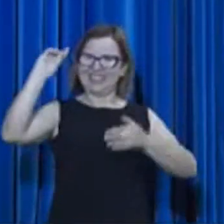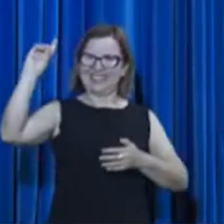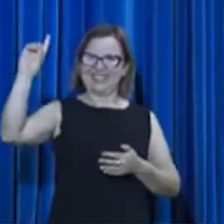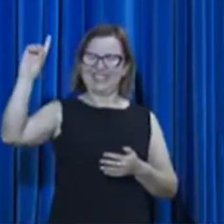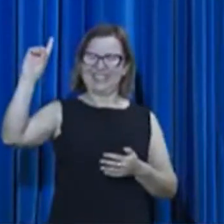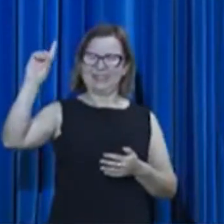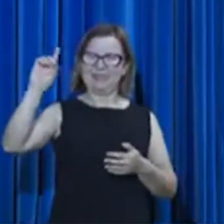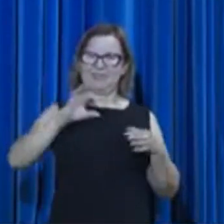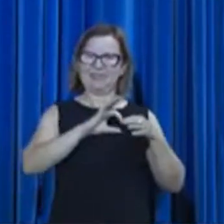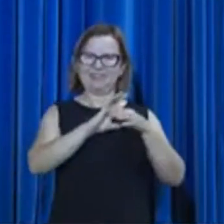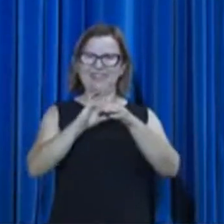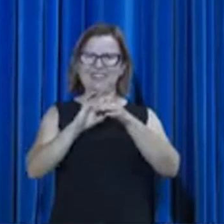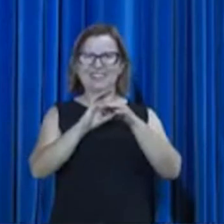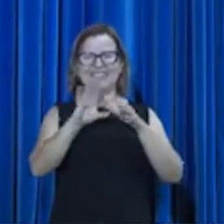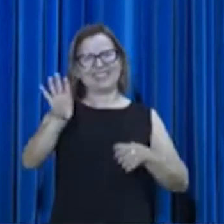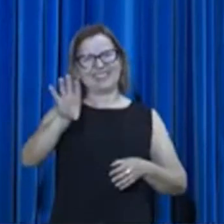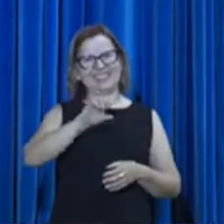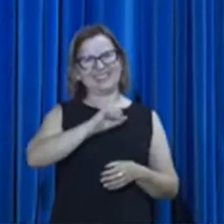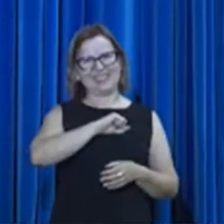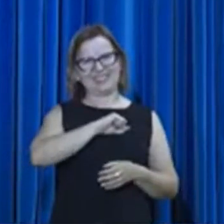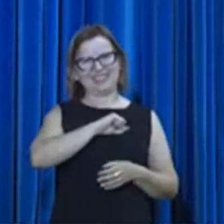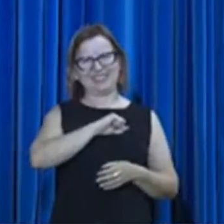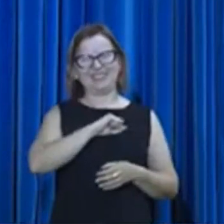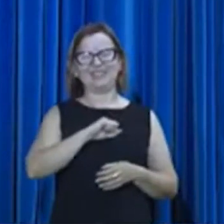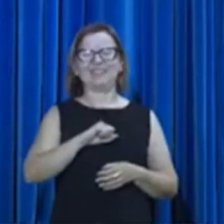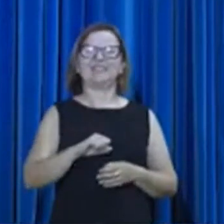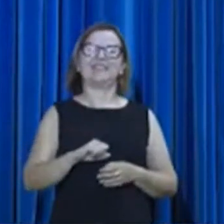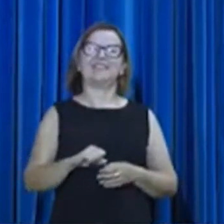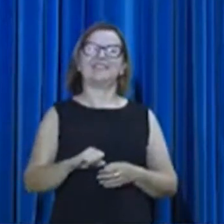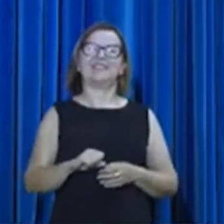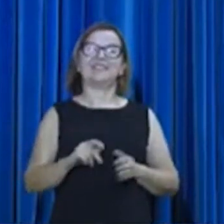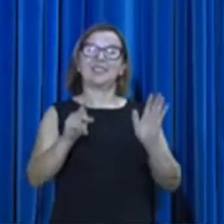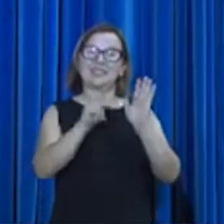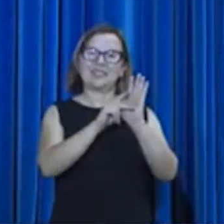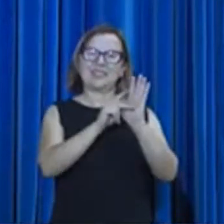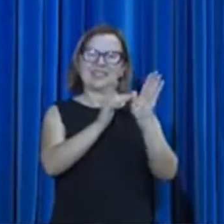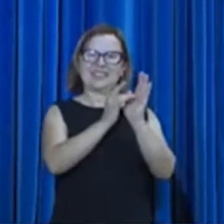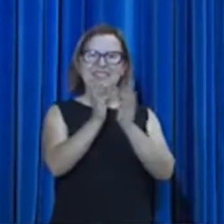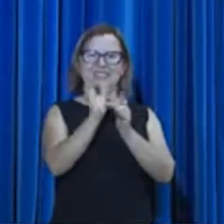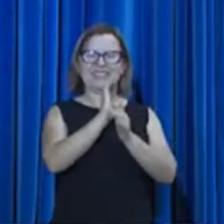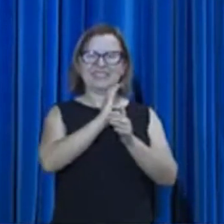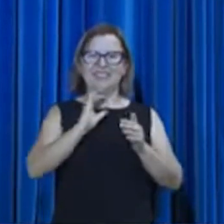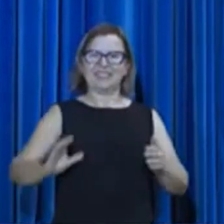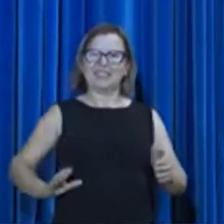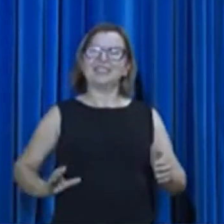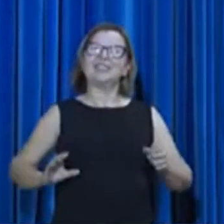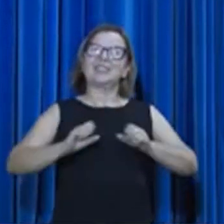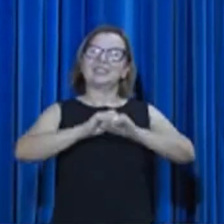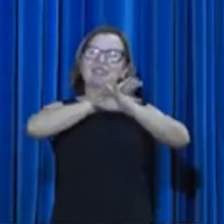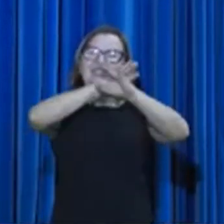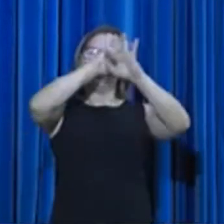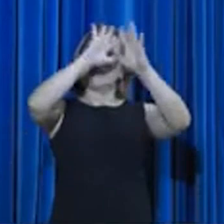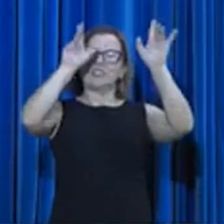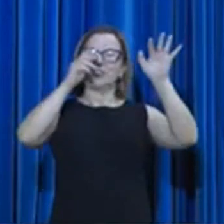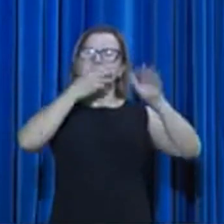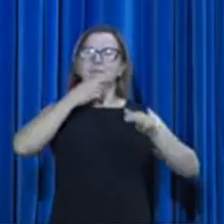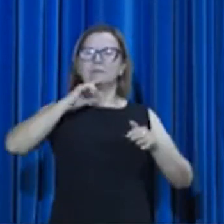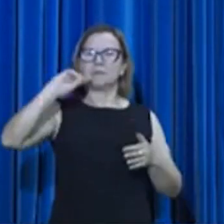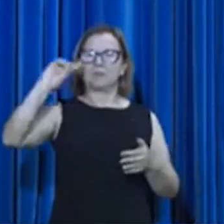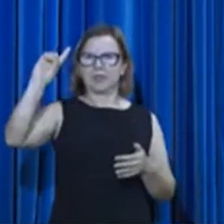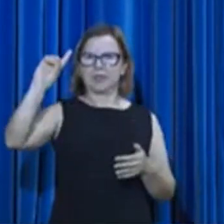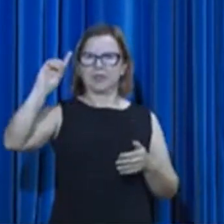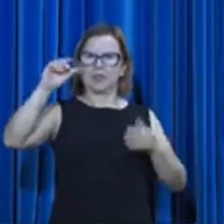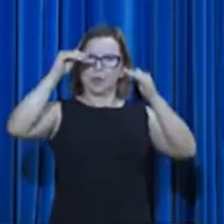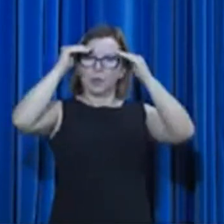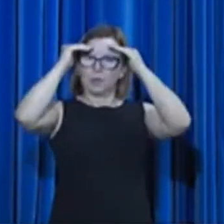um relacionamento de amor, amados. O próprio Jesus Cristo glorificou ao Pai no cumprimento da sua